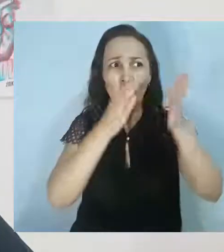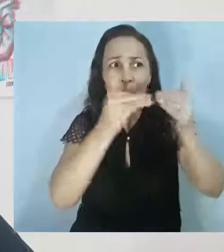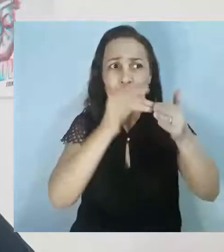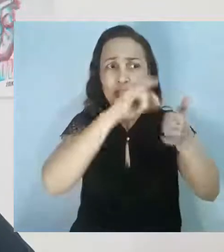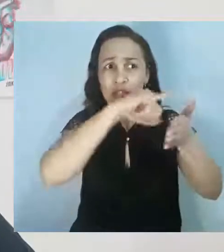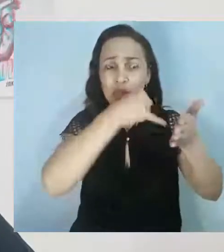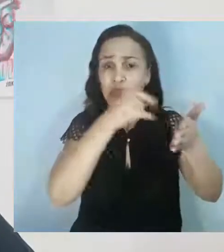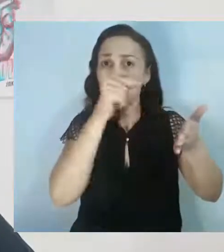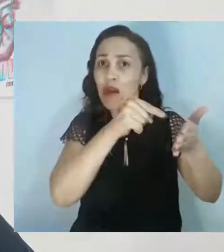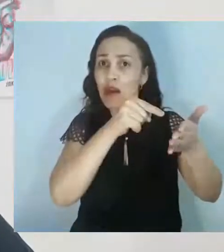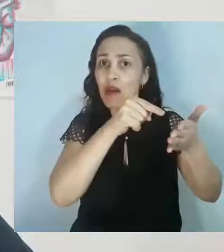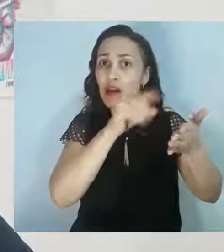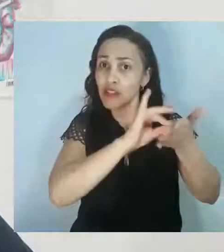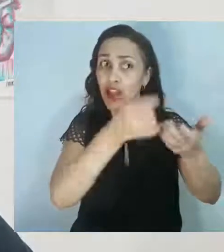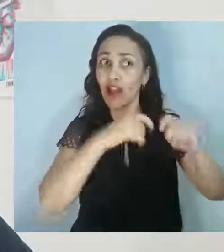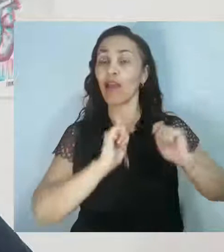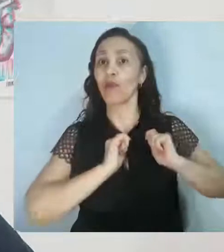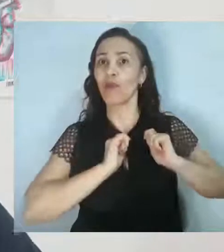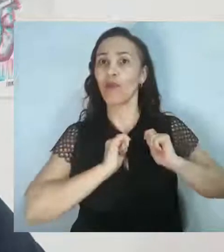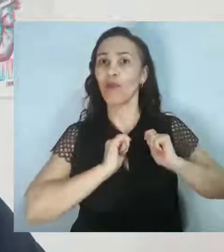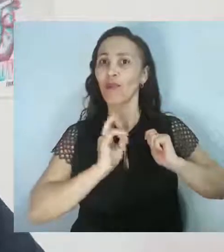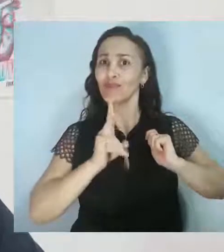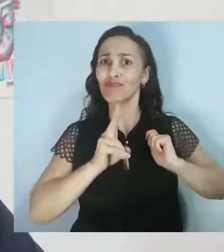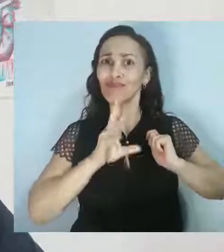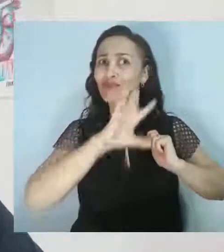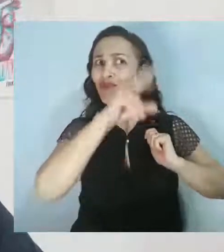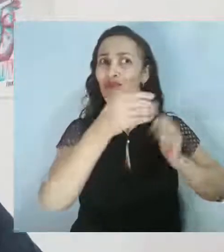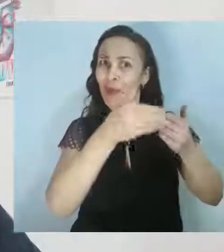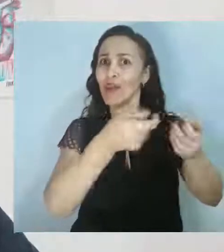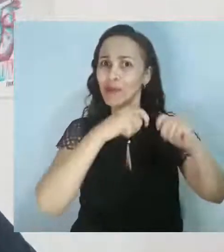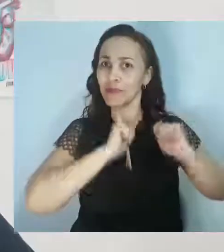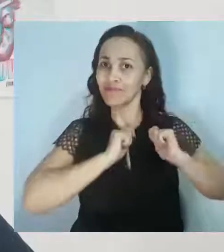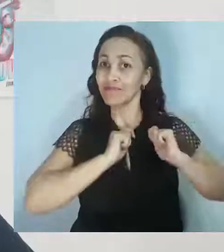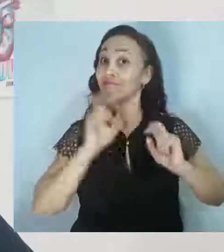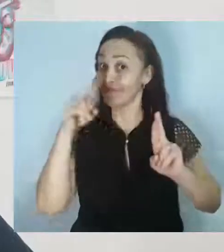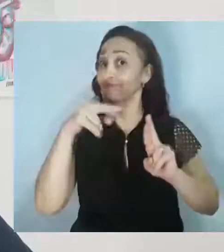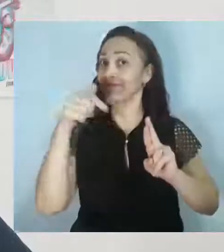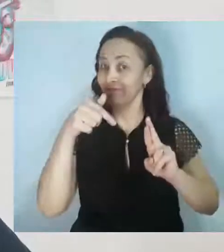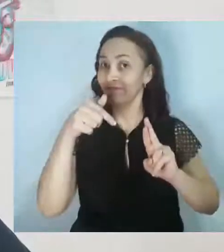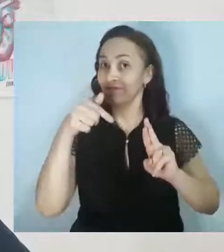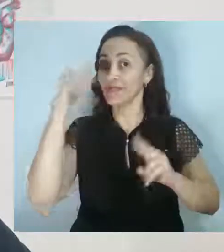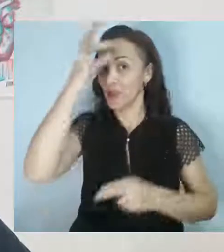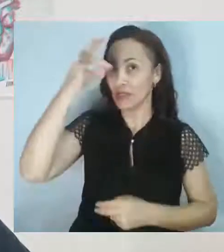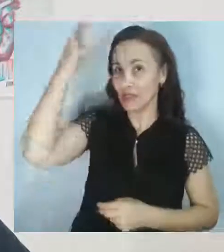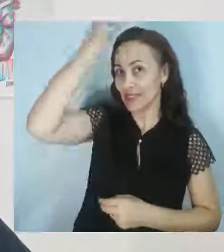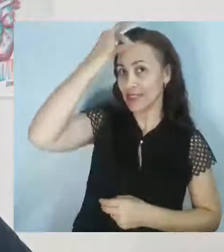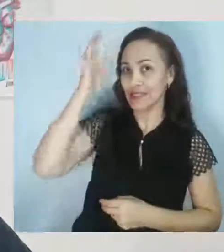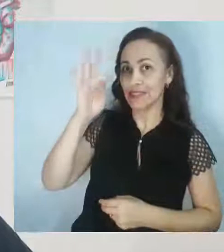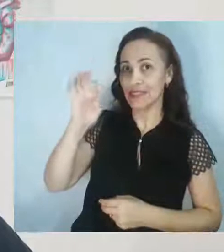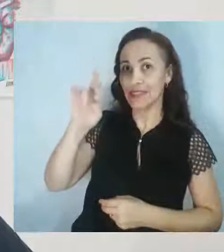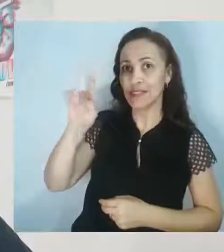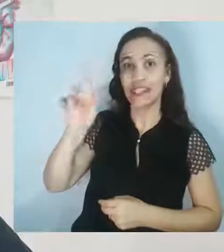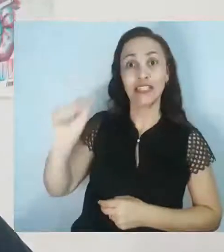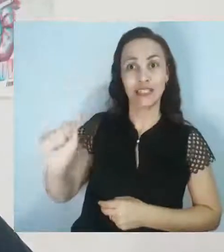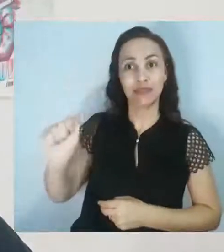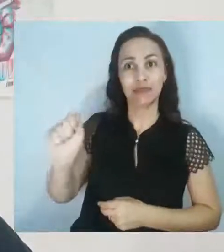José e que eu não tenha sido atendida. Olha só, olha a referência, né? Santa Teresa de Ávila fala que não se lembra